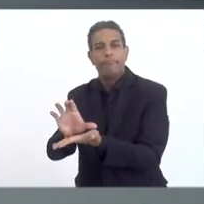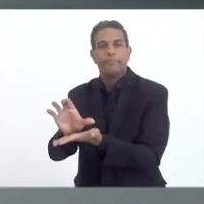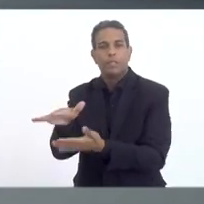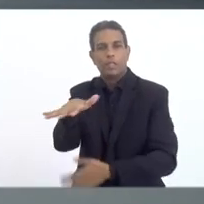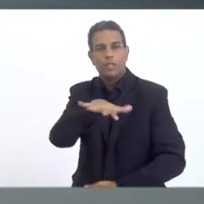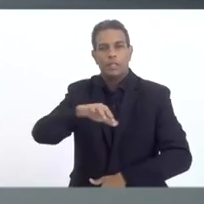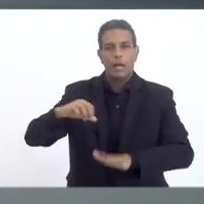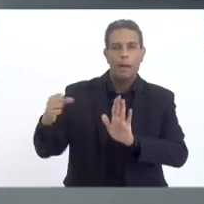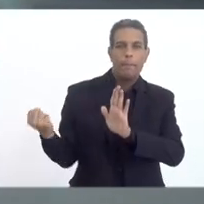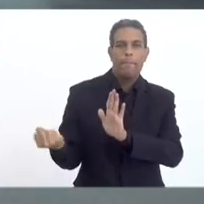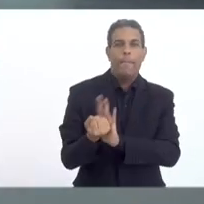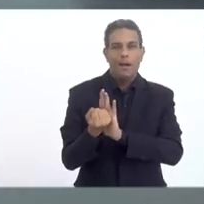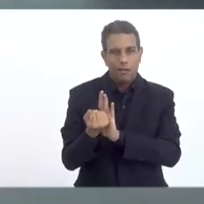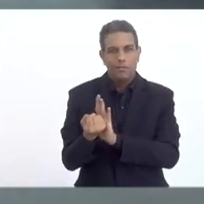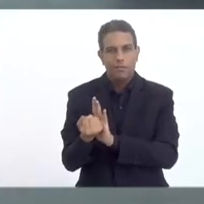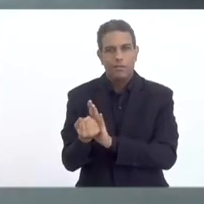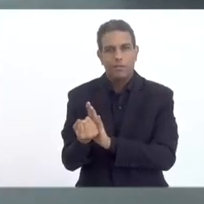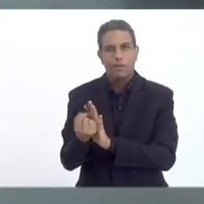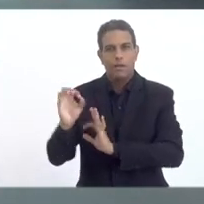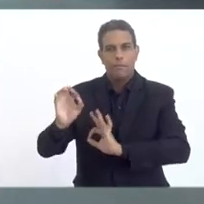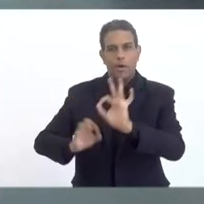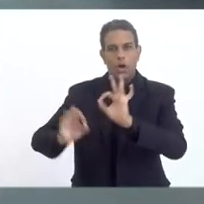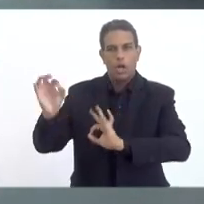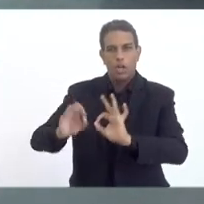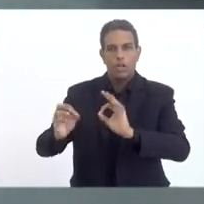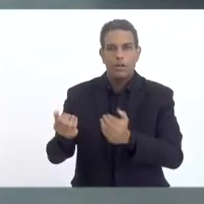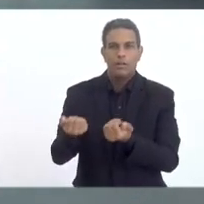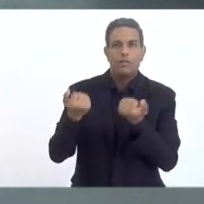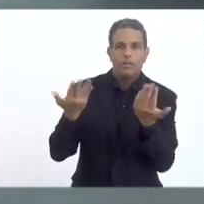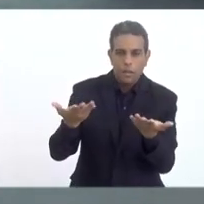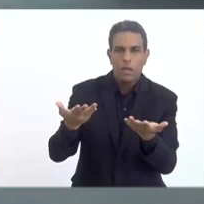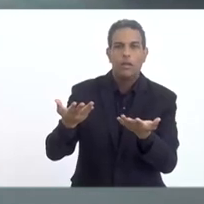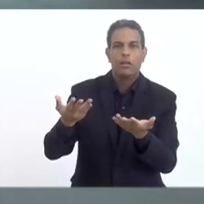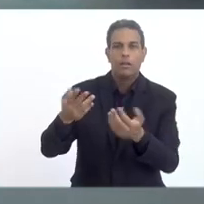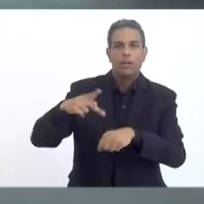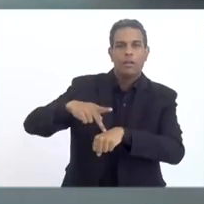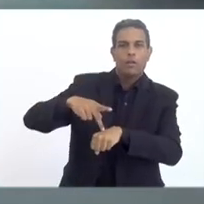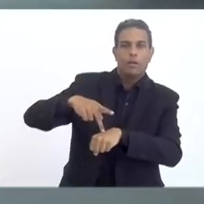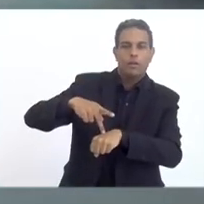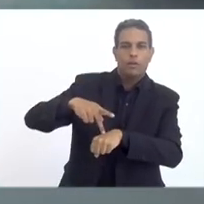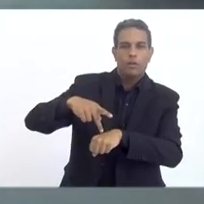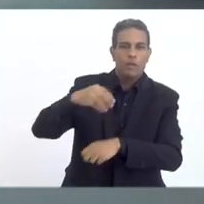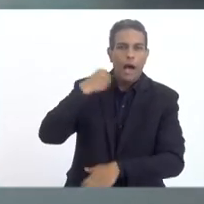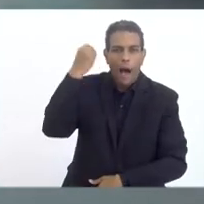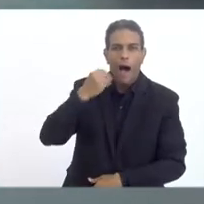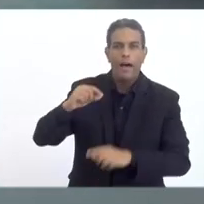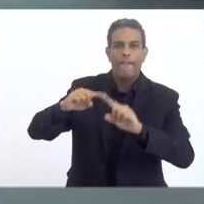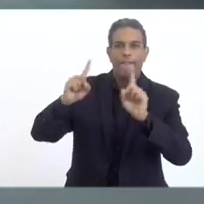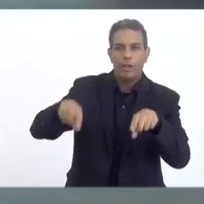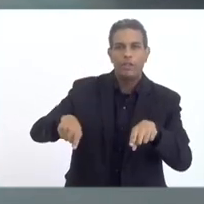do impacto orçamentário do projeto de lei para os especialistas e, inclusive, para os assistentes,